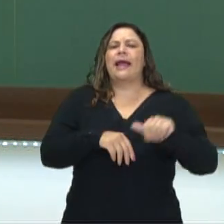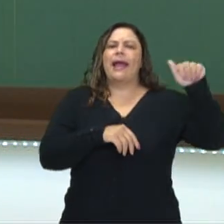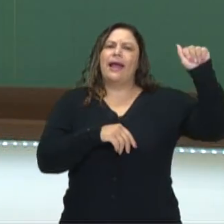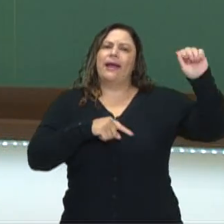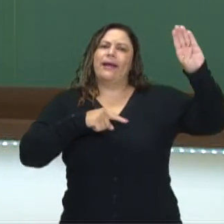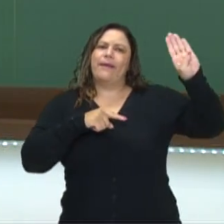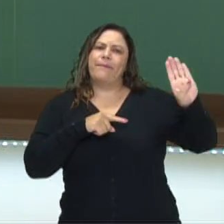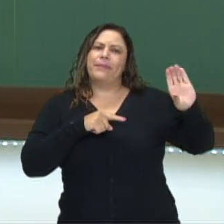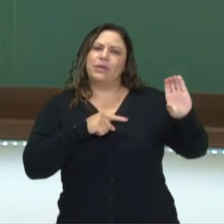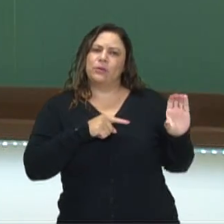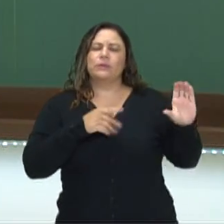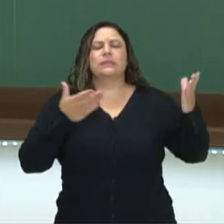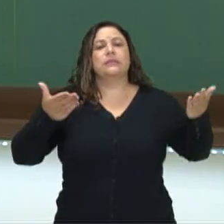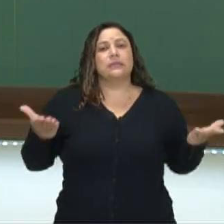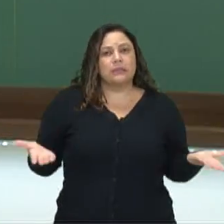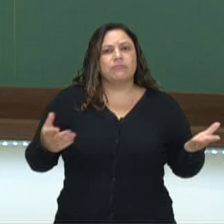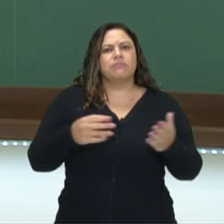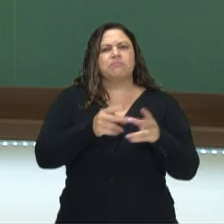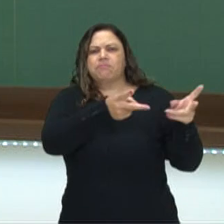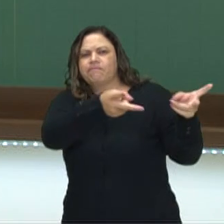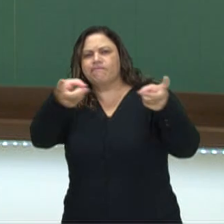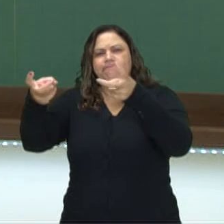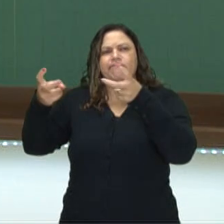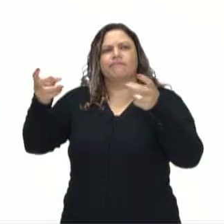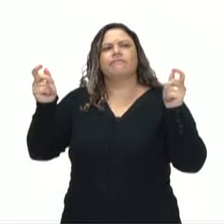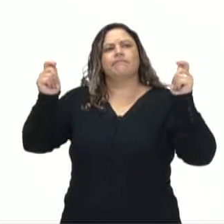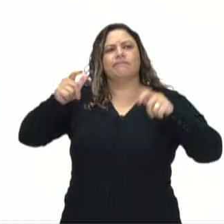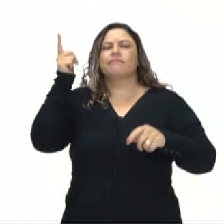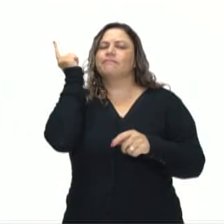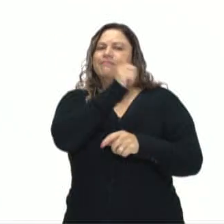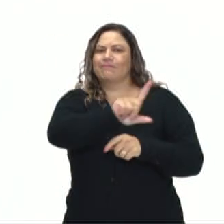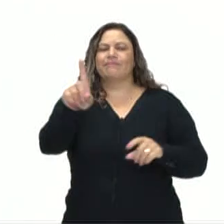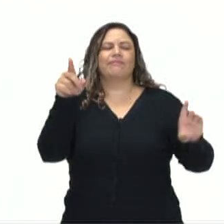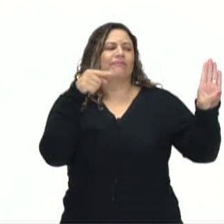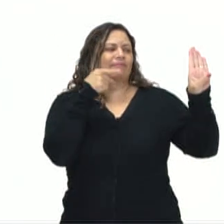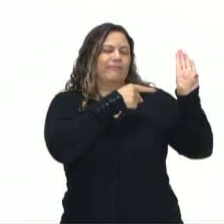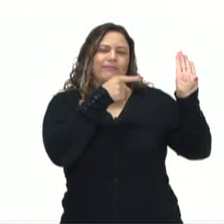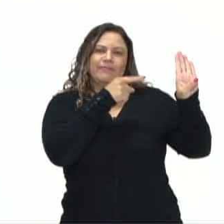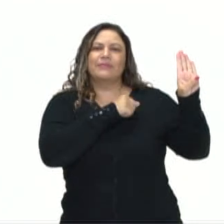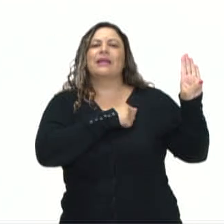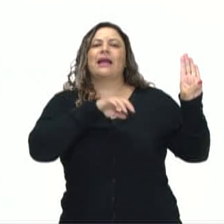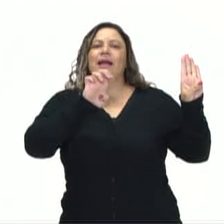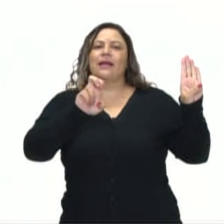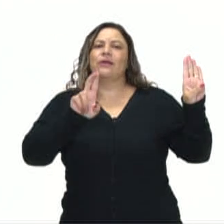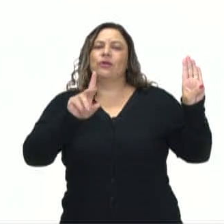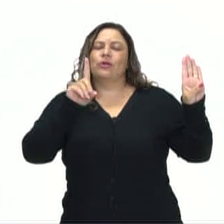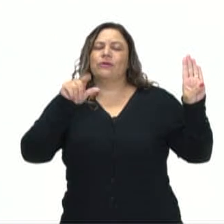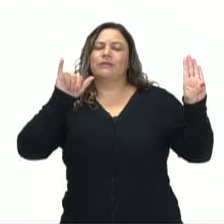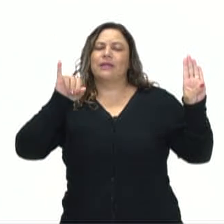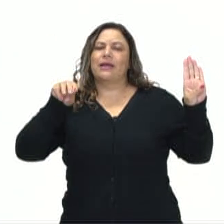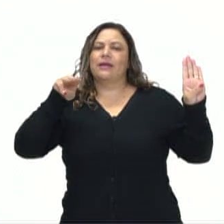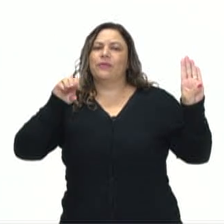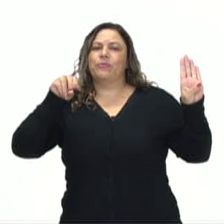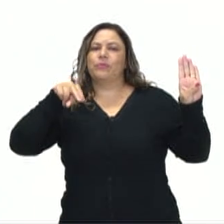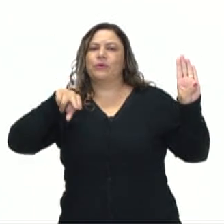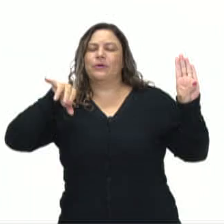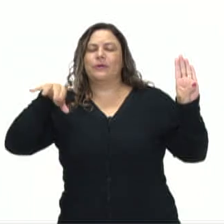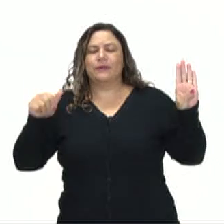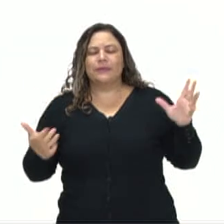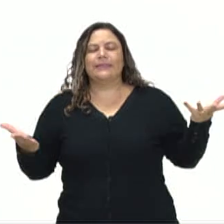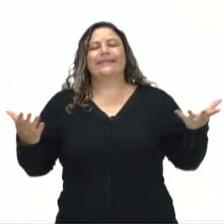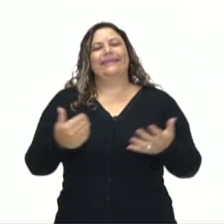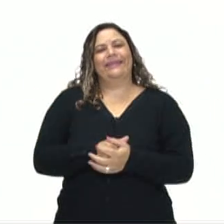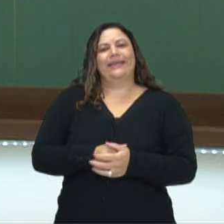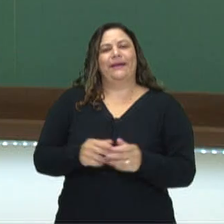a salvação? Quem prestou atenção conseguiu responder. A alternativa B, a eudaimonia, ou seja,